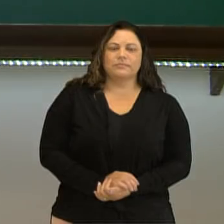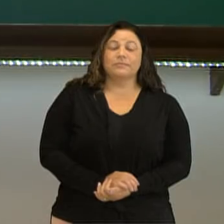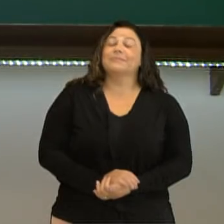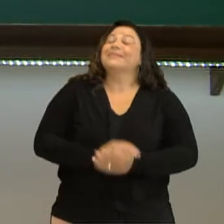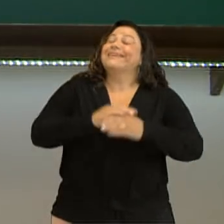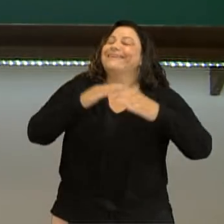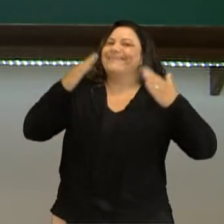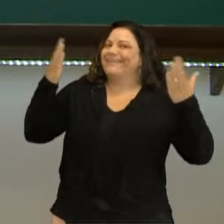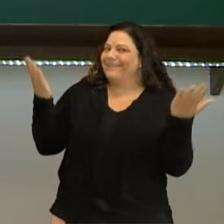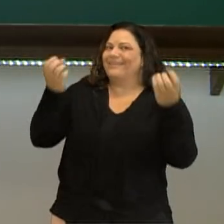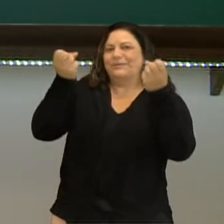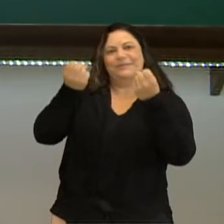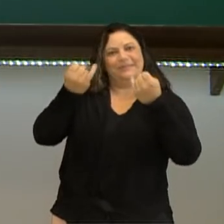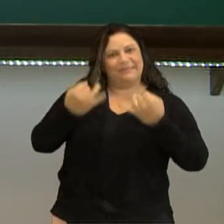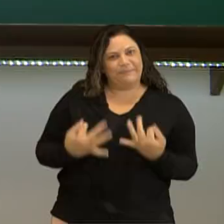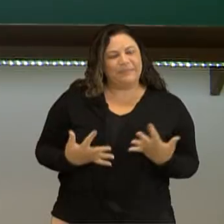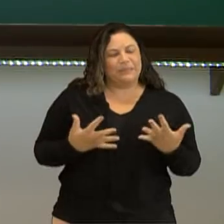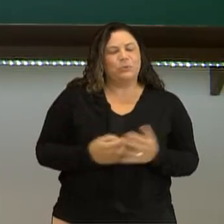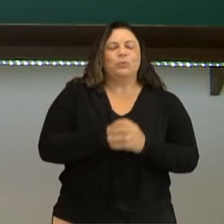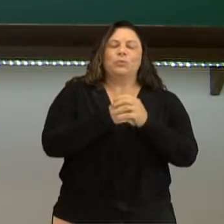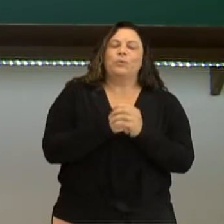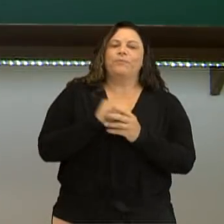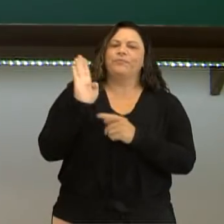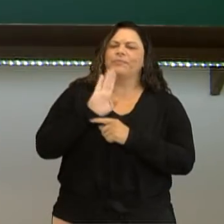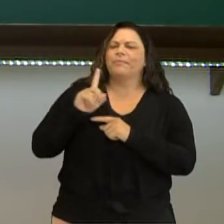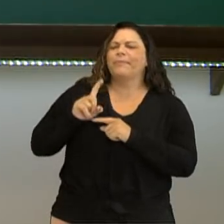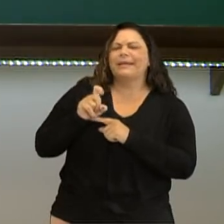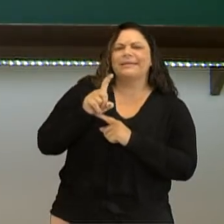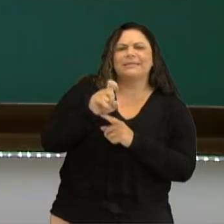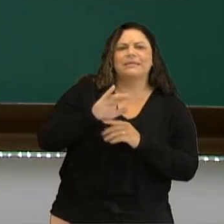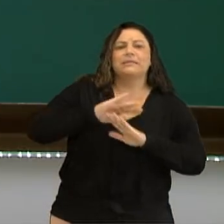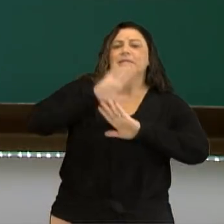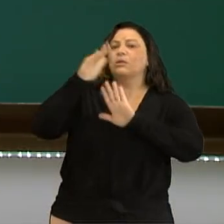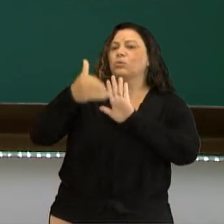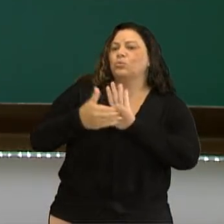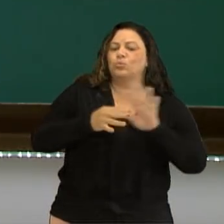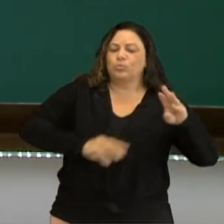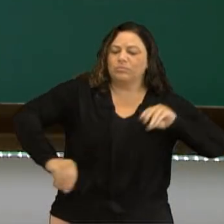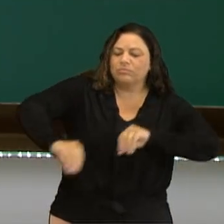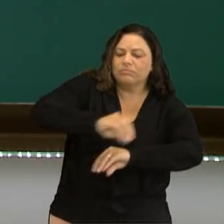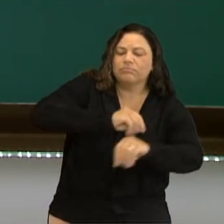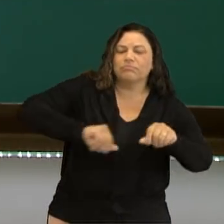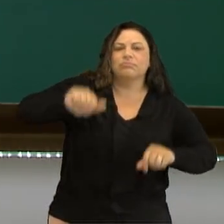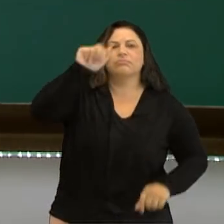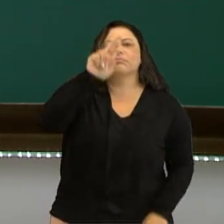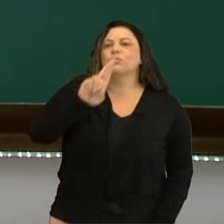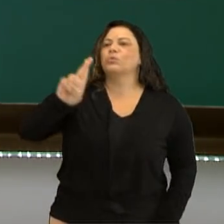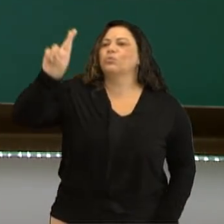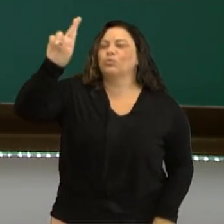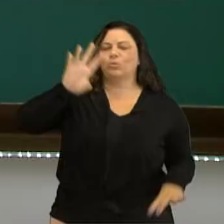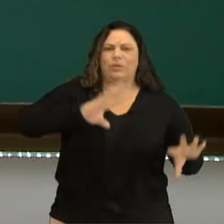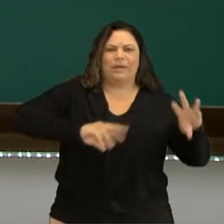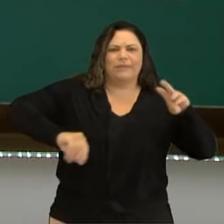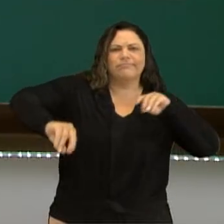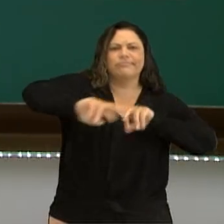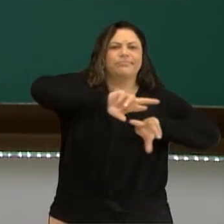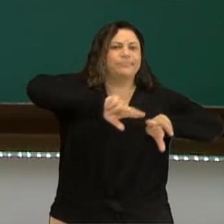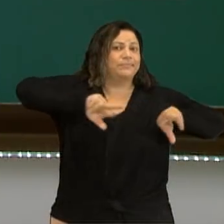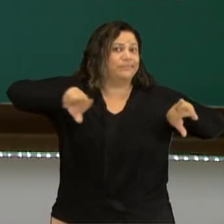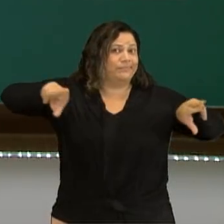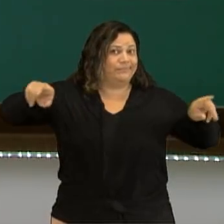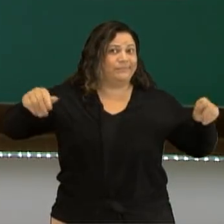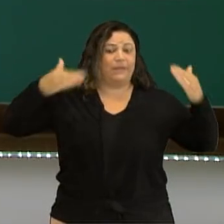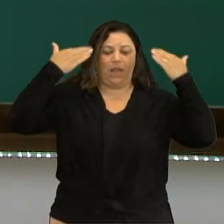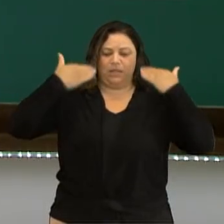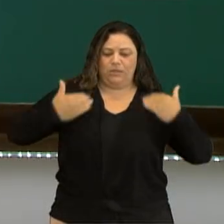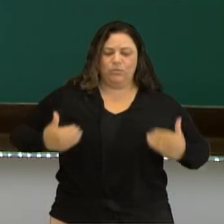Então, a gente falou que as bactérias estão em todos os lugares. Na terra, no ar, no solo, até no nosso